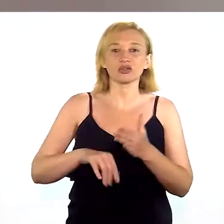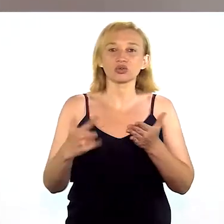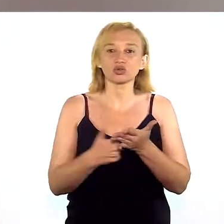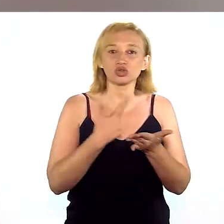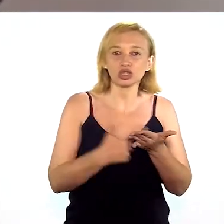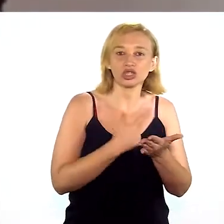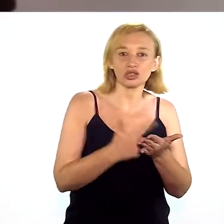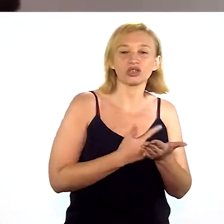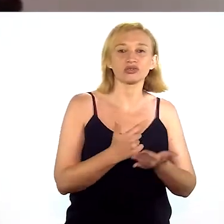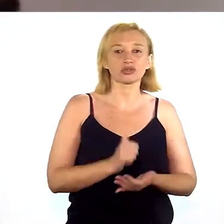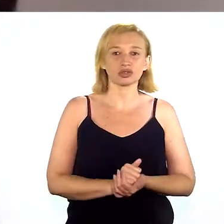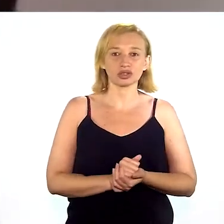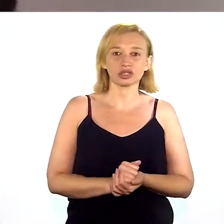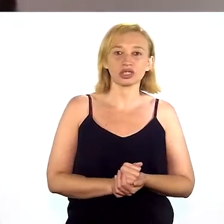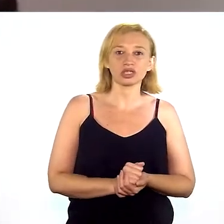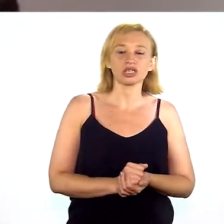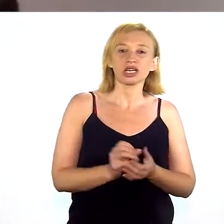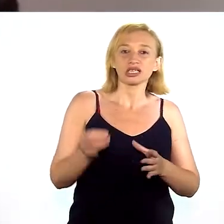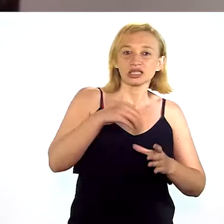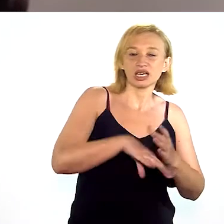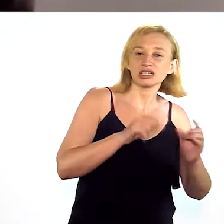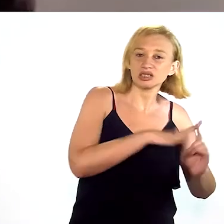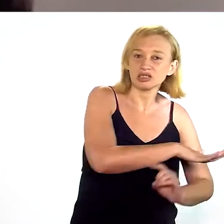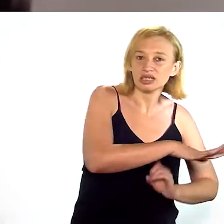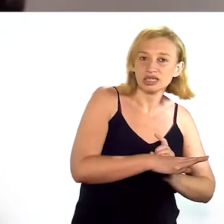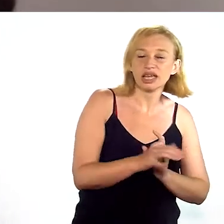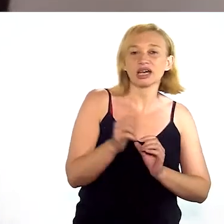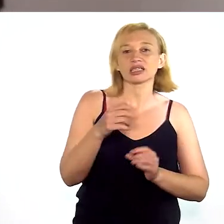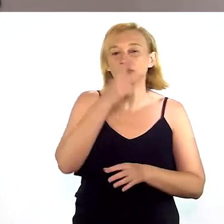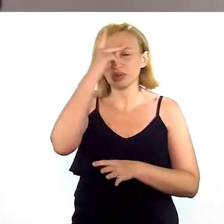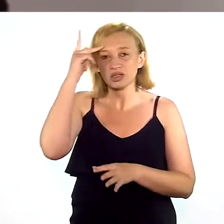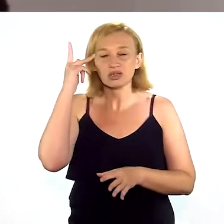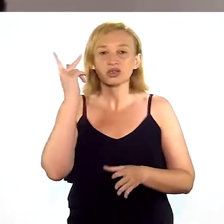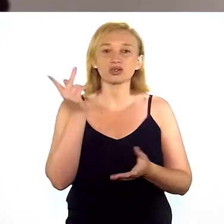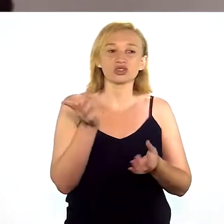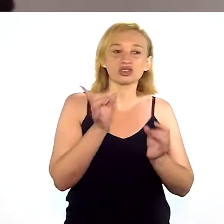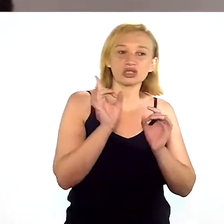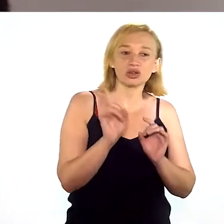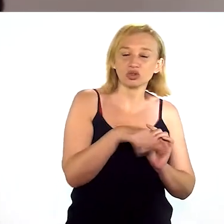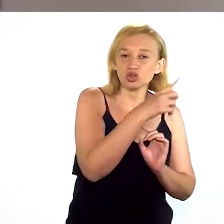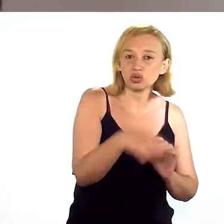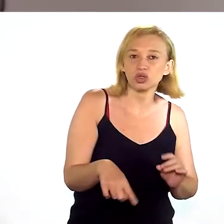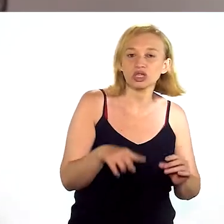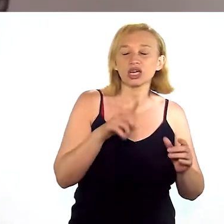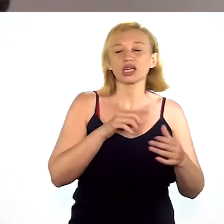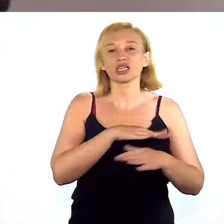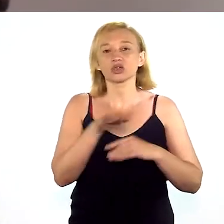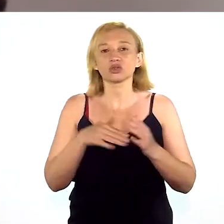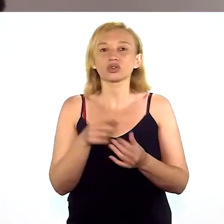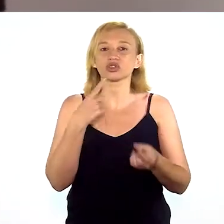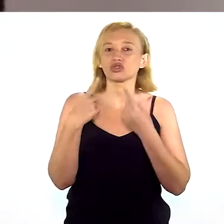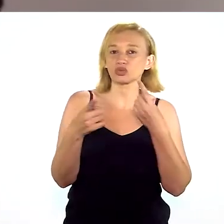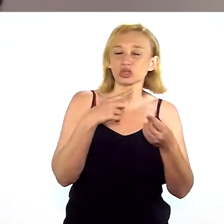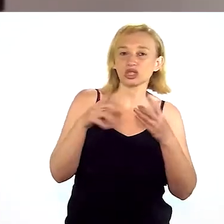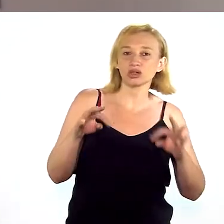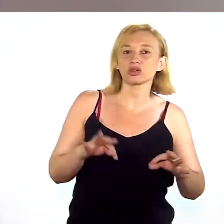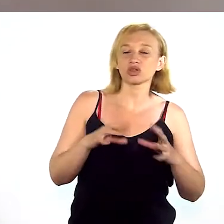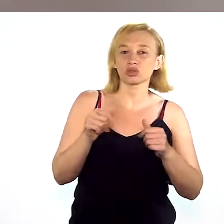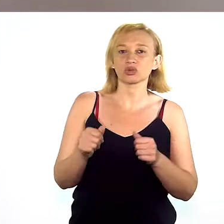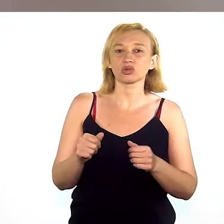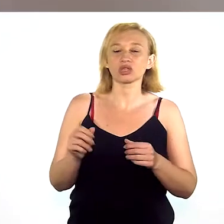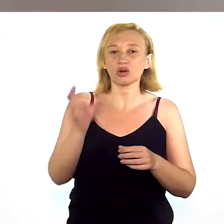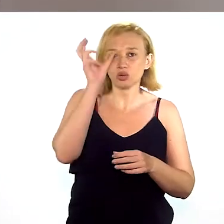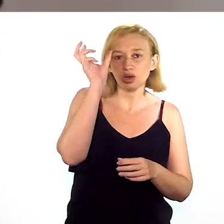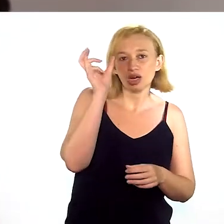poderia dizer que geralmente são colocados à margem da sociedade, né? Personagens que são excluídos, então tem toda uma discussão em